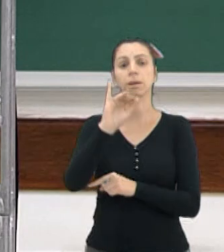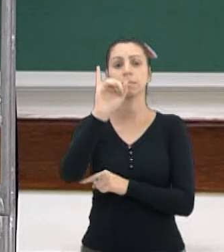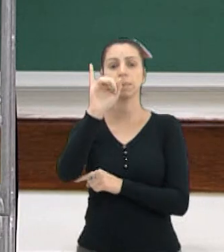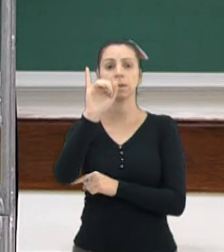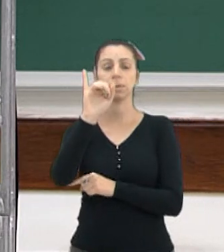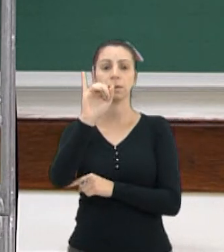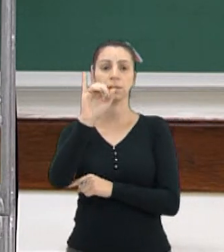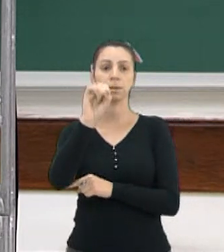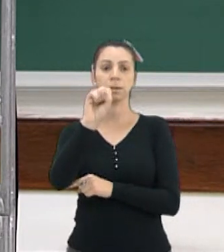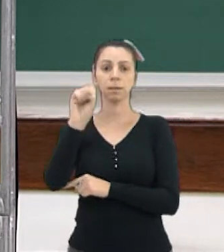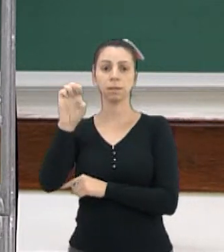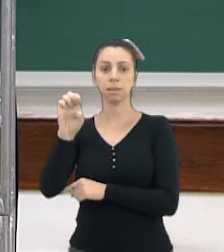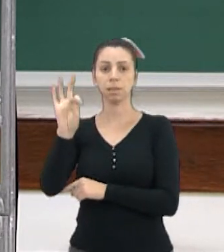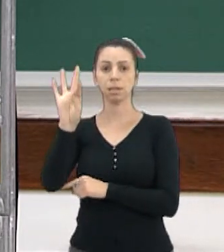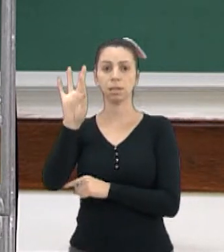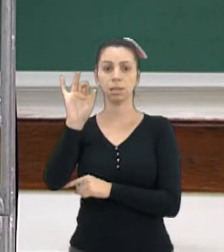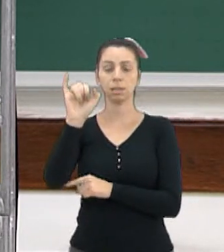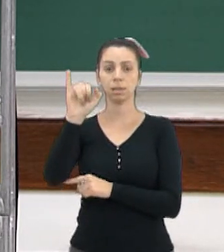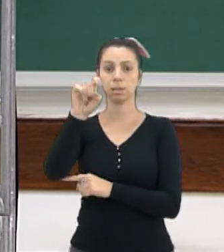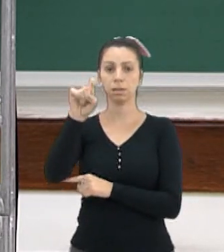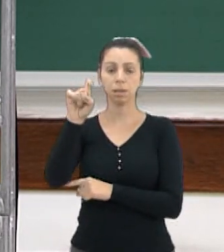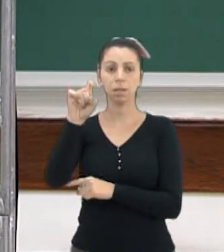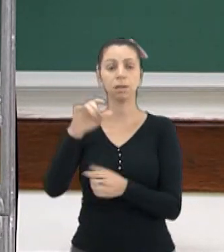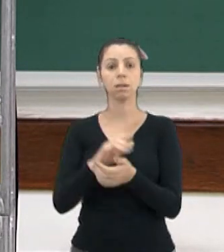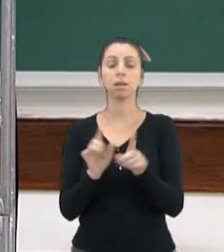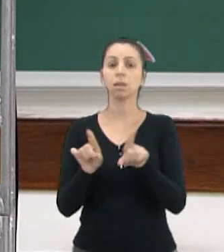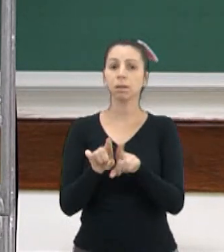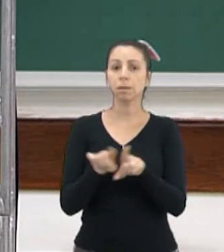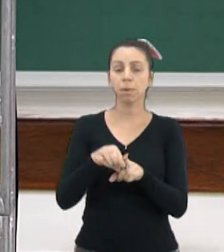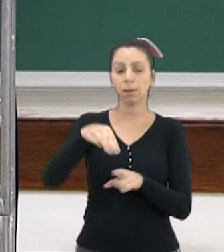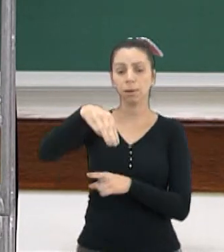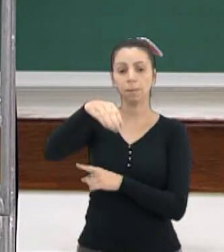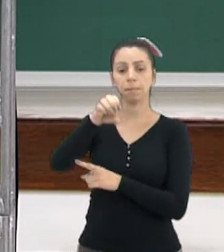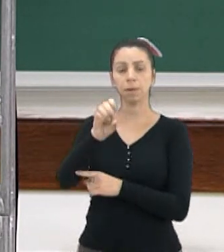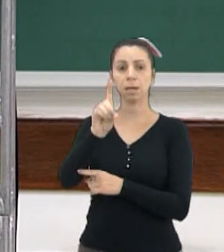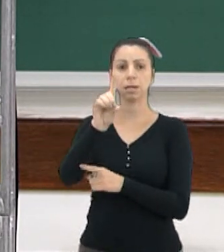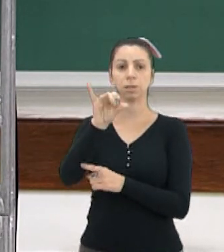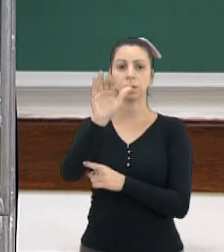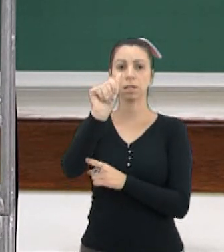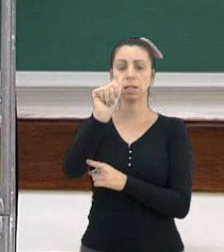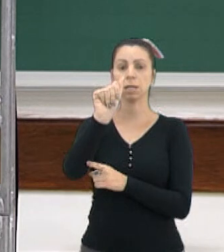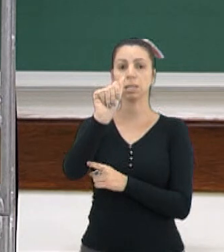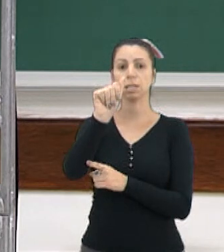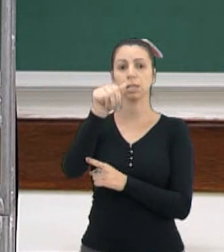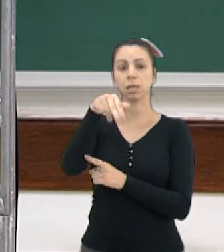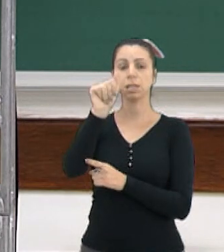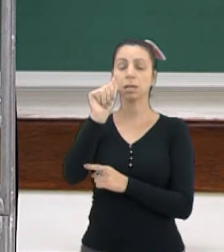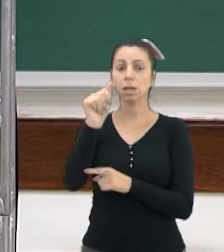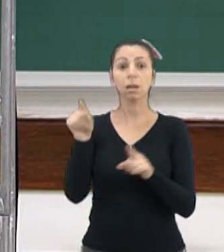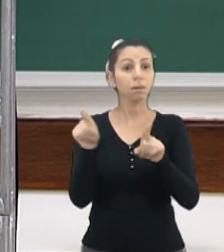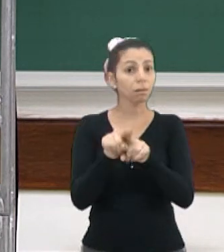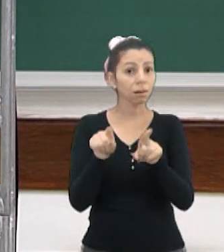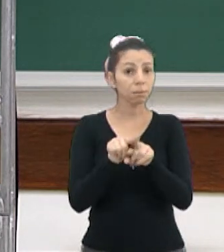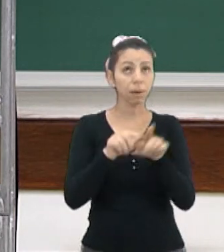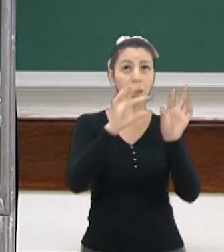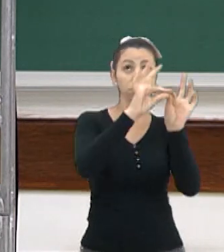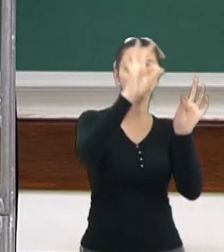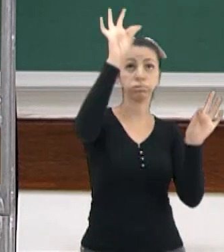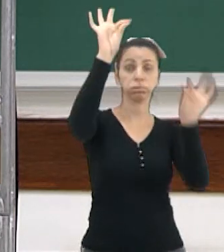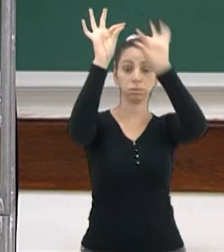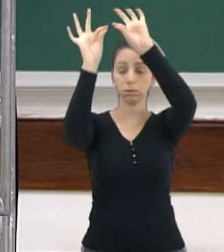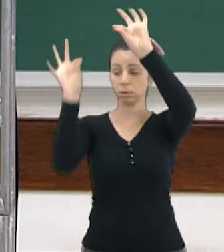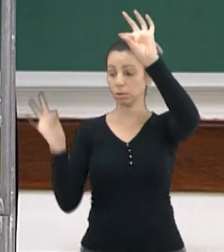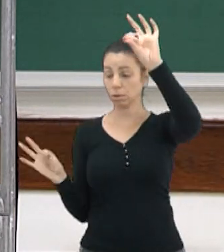altura, trabalhamos também a questão de congruência de triângulos, vimos agora, demos